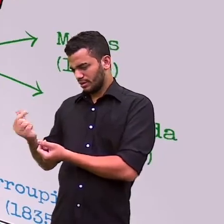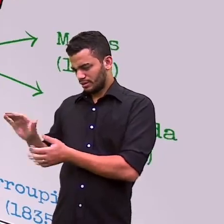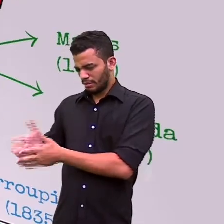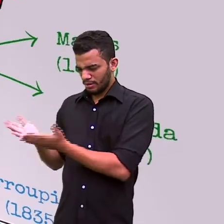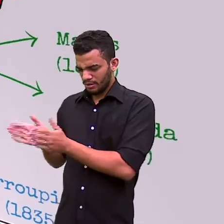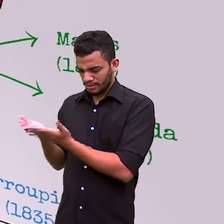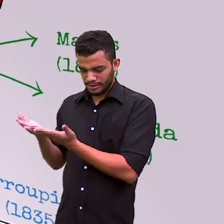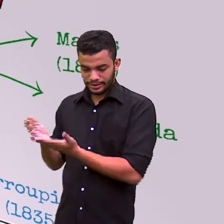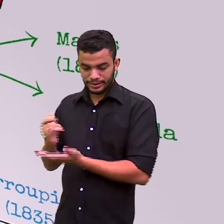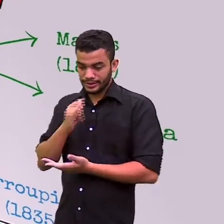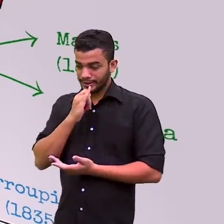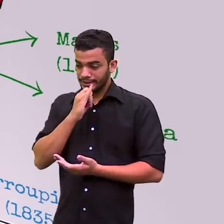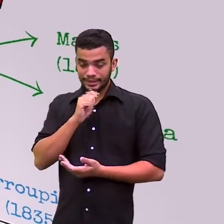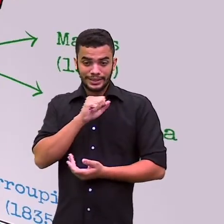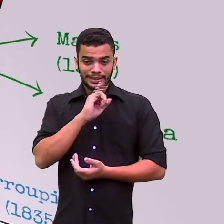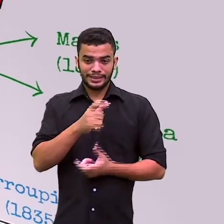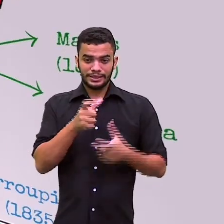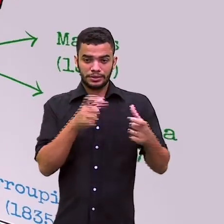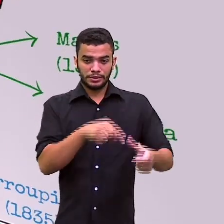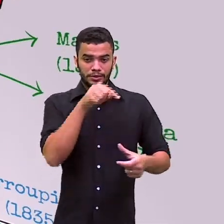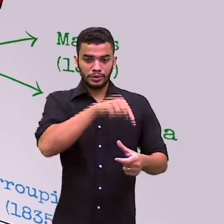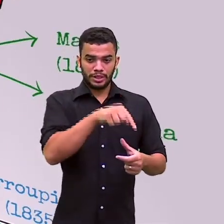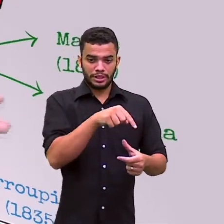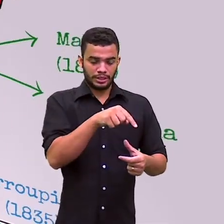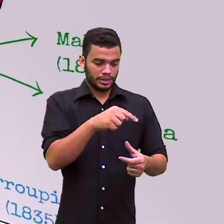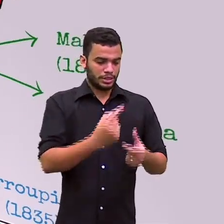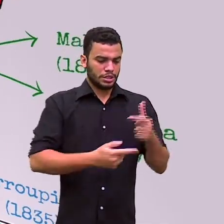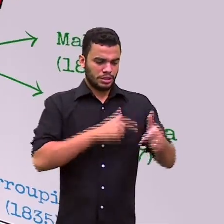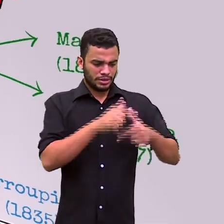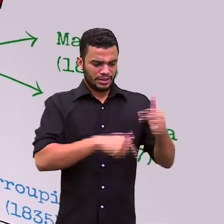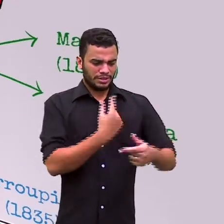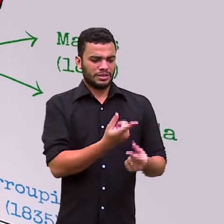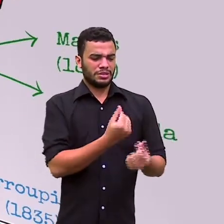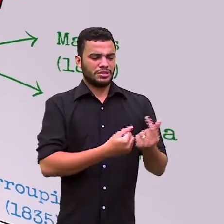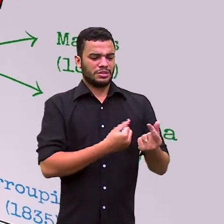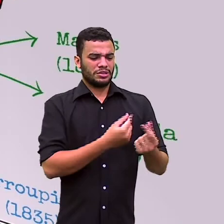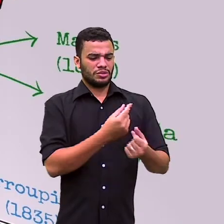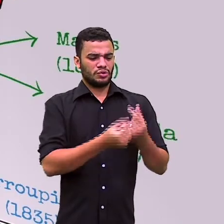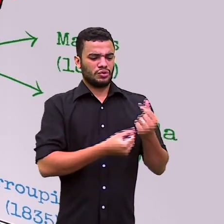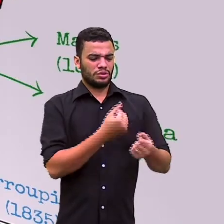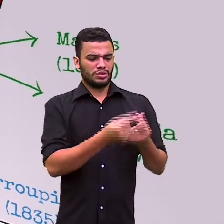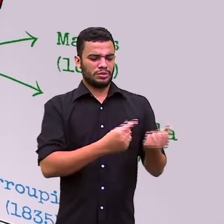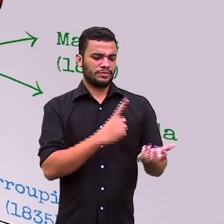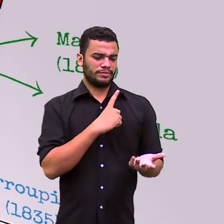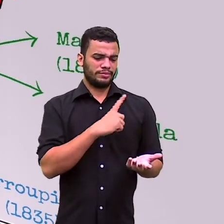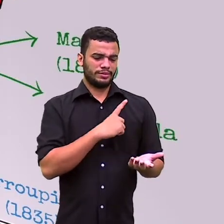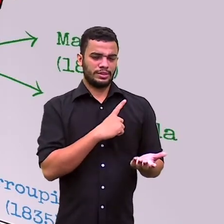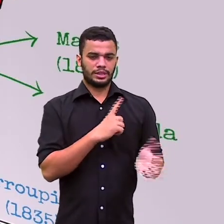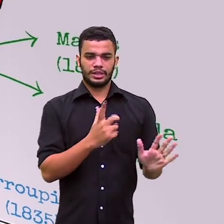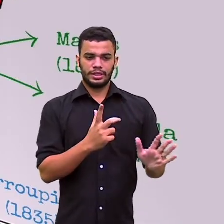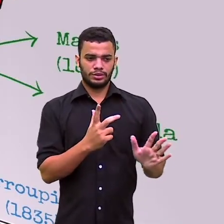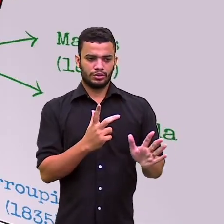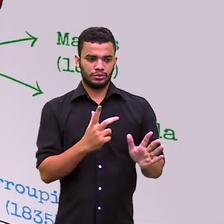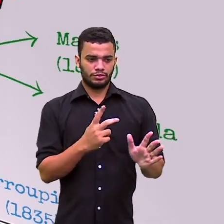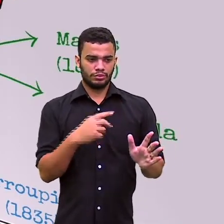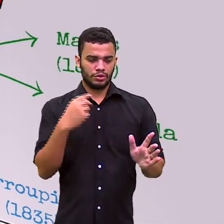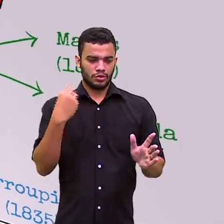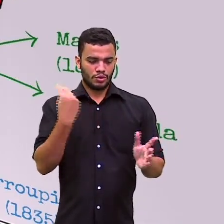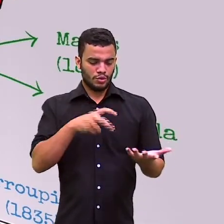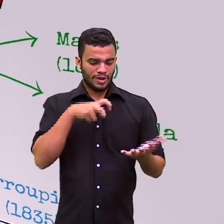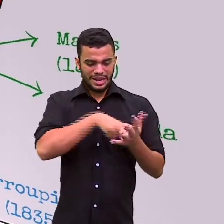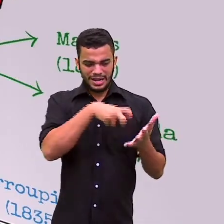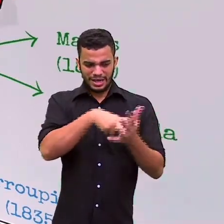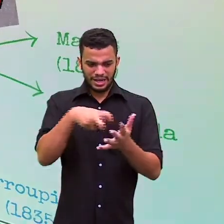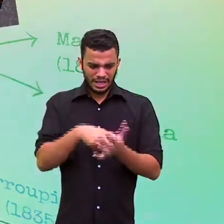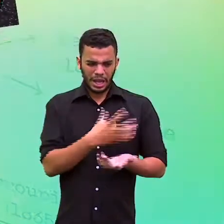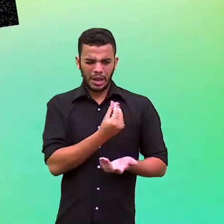que não rendia ainda estava se revoltando, aí vocês imaginam que tipo de pena eles tinham. Com